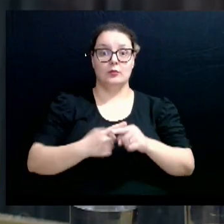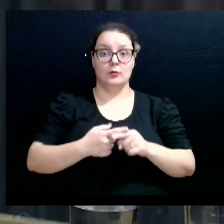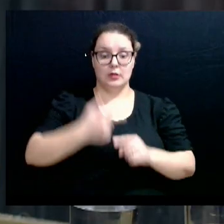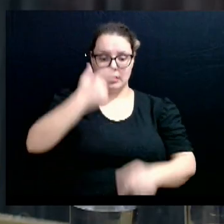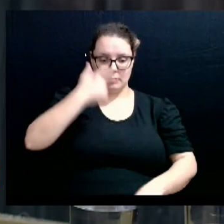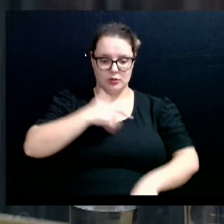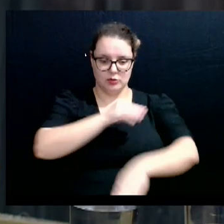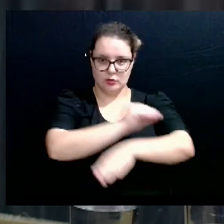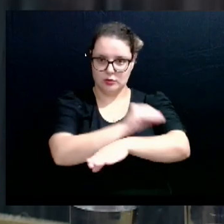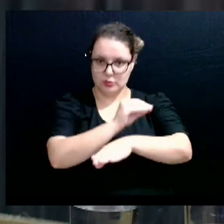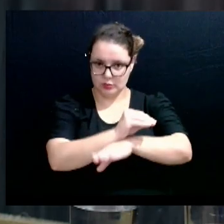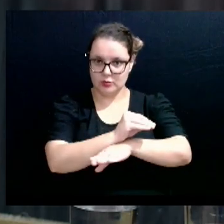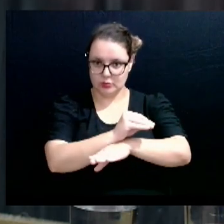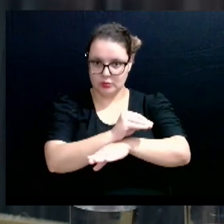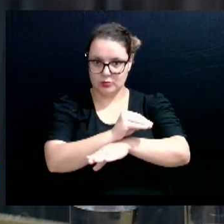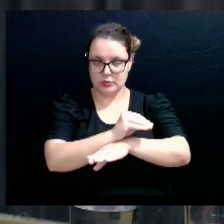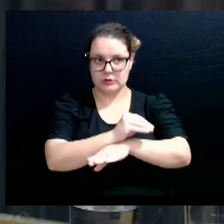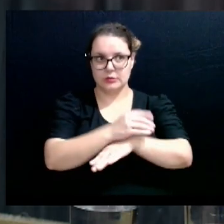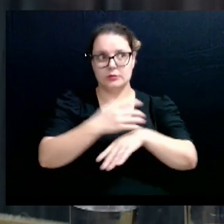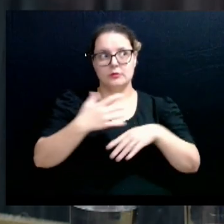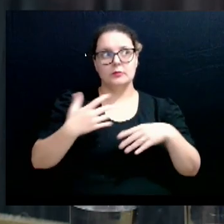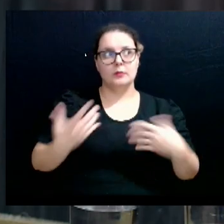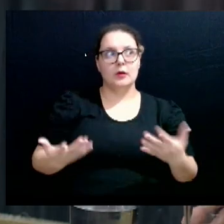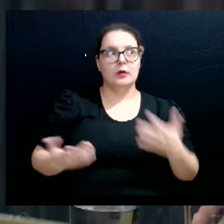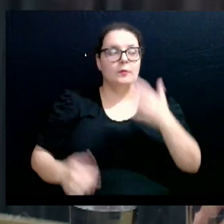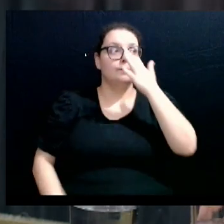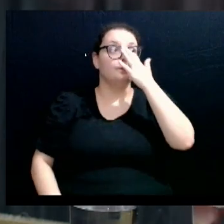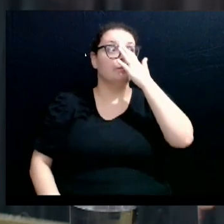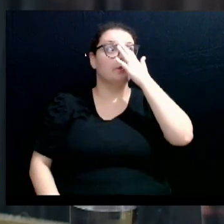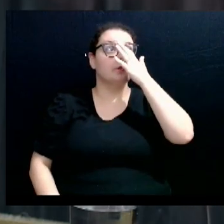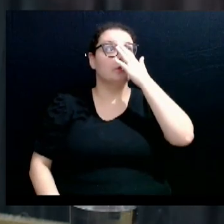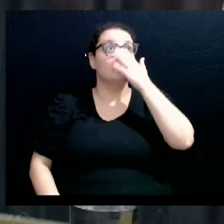ele praticamente